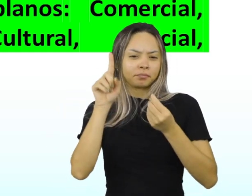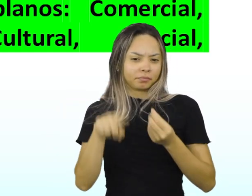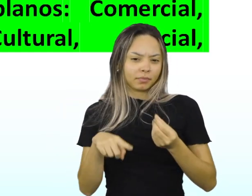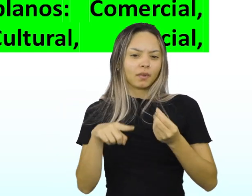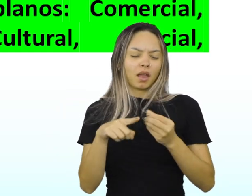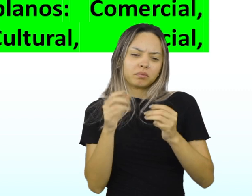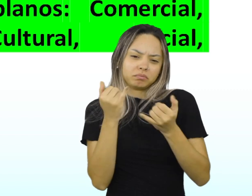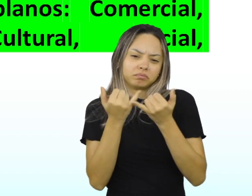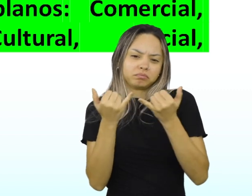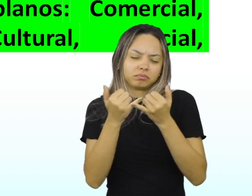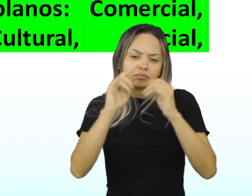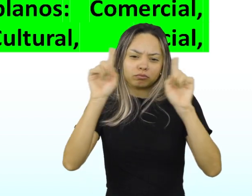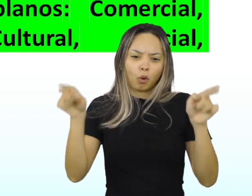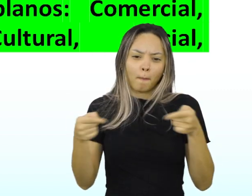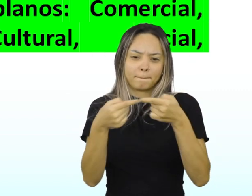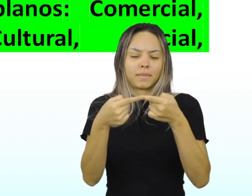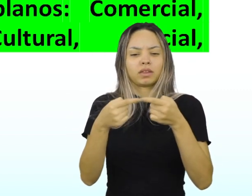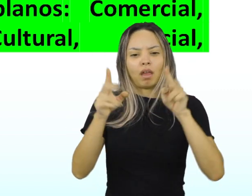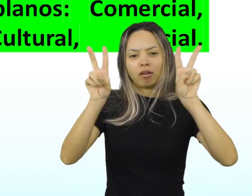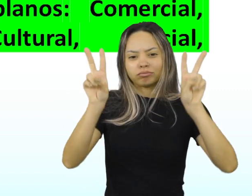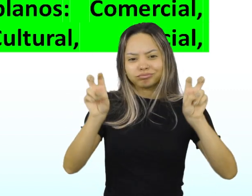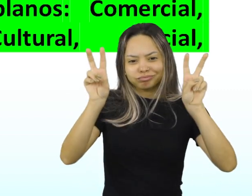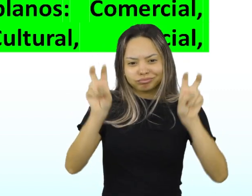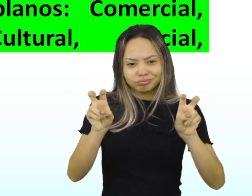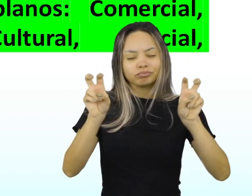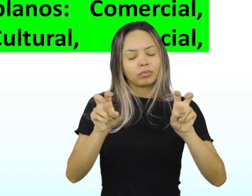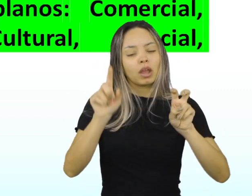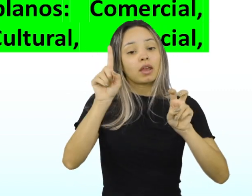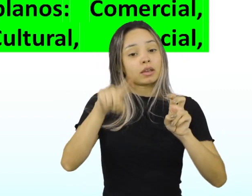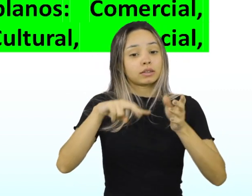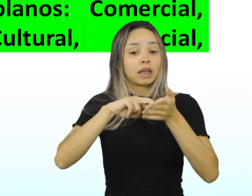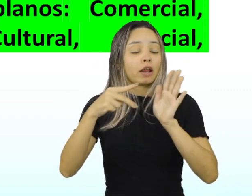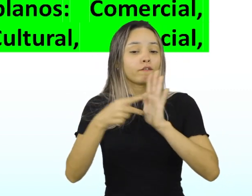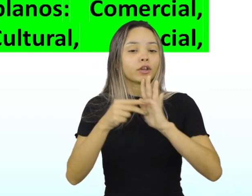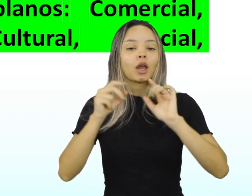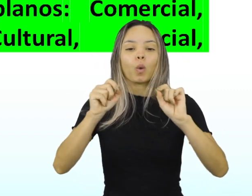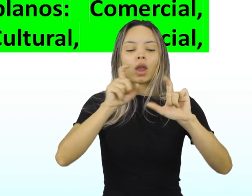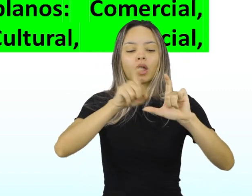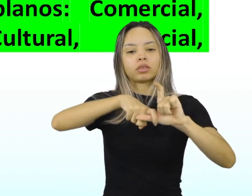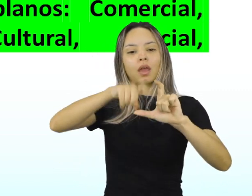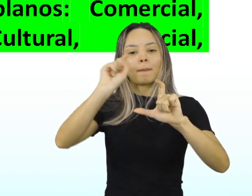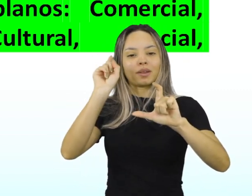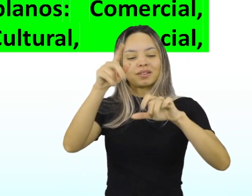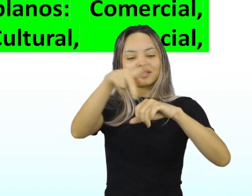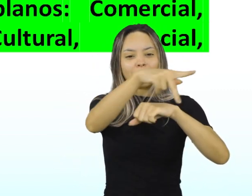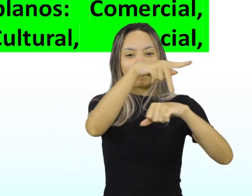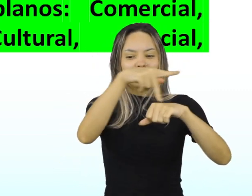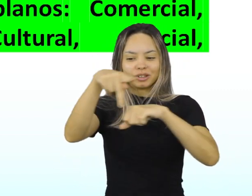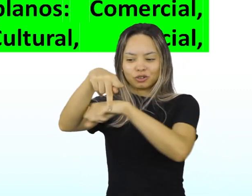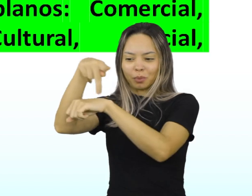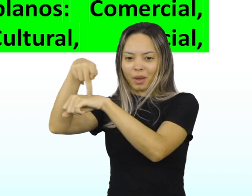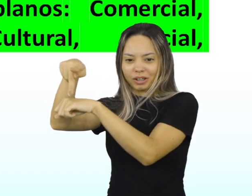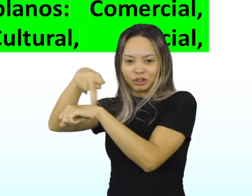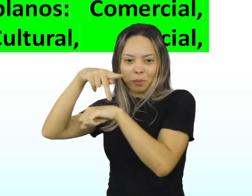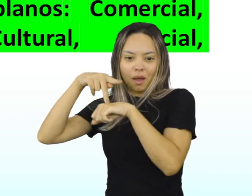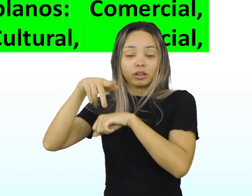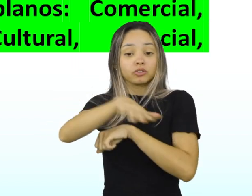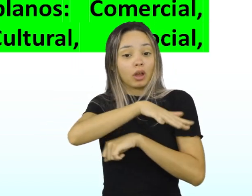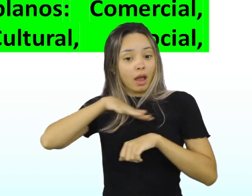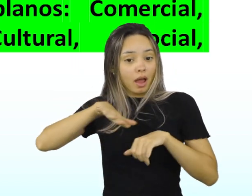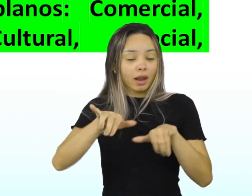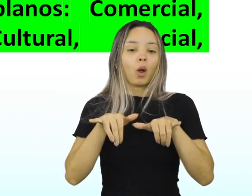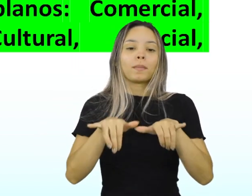aí do processo de globalização, que marca a interdependência entre os países no plano